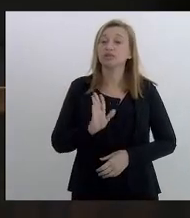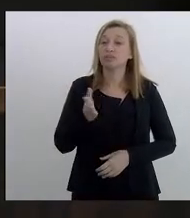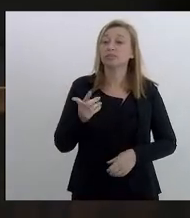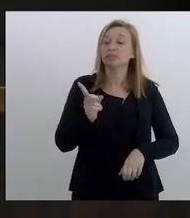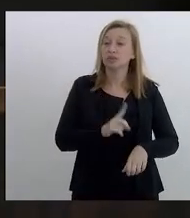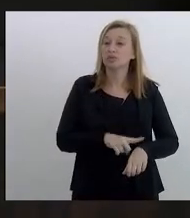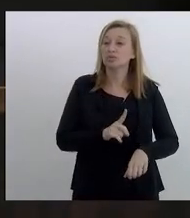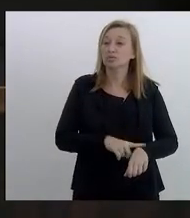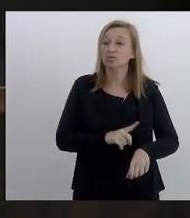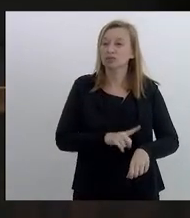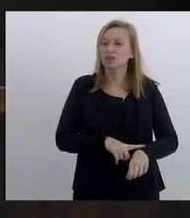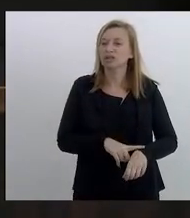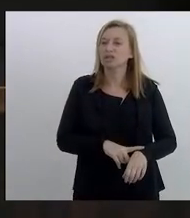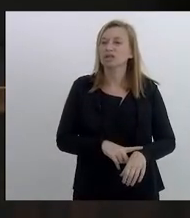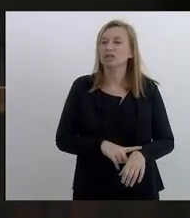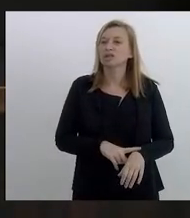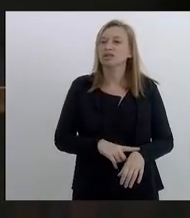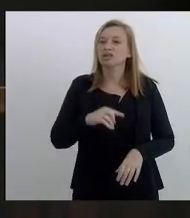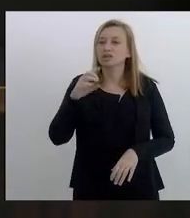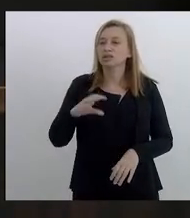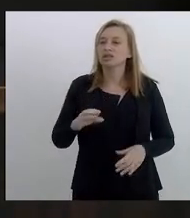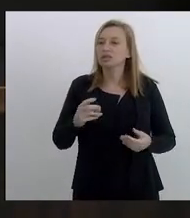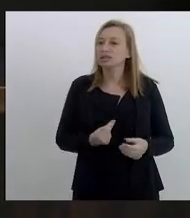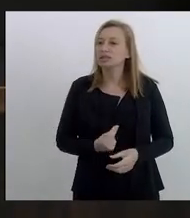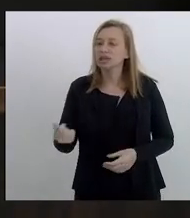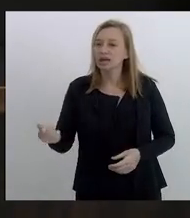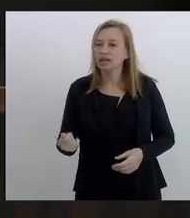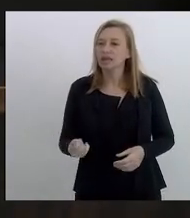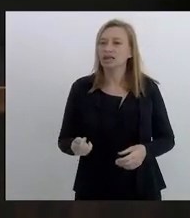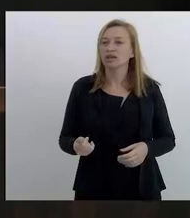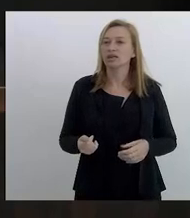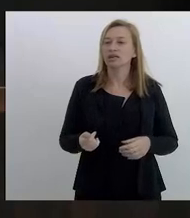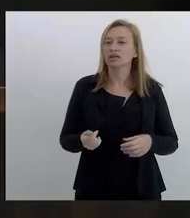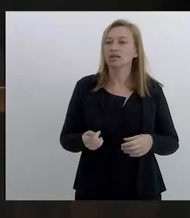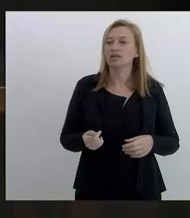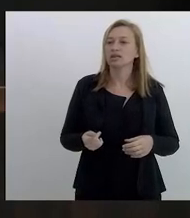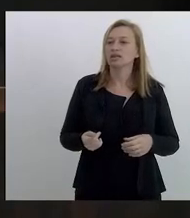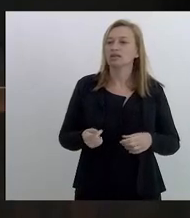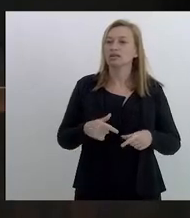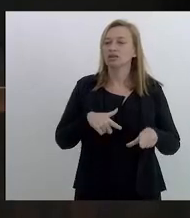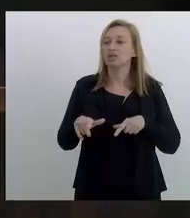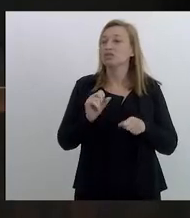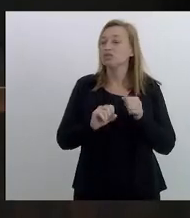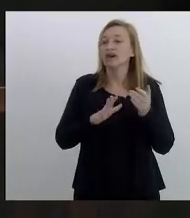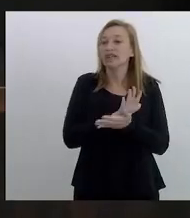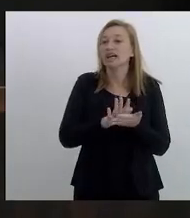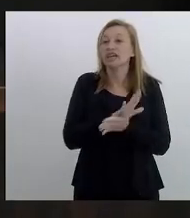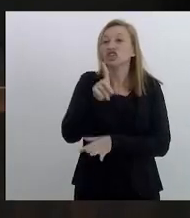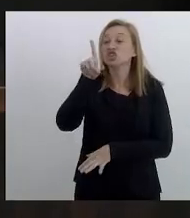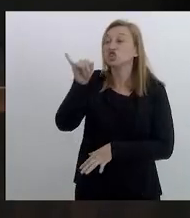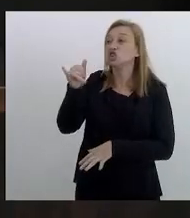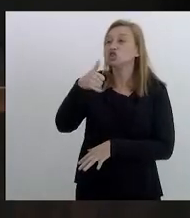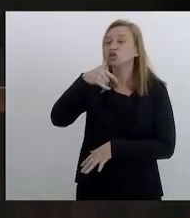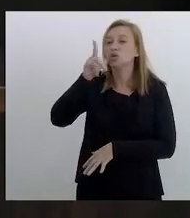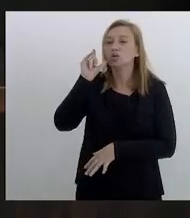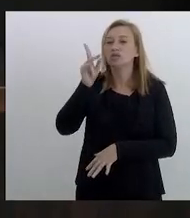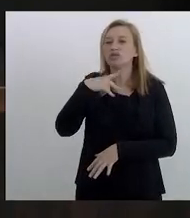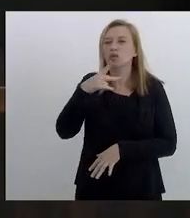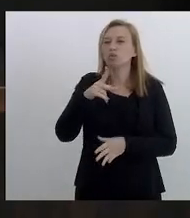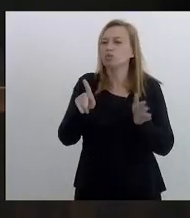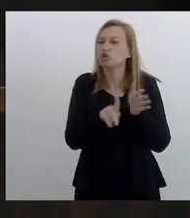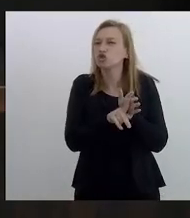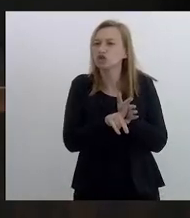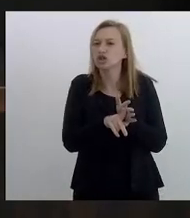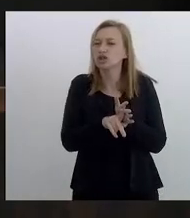Já passou da hora desse cidadão sair desse ministério, porque não faz nada. No dia de ontem anunciou um projeto